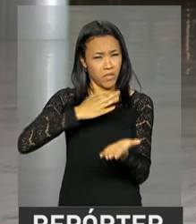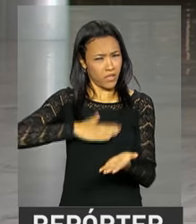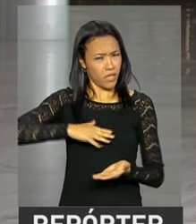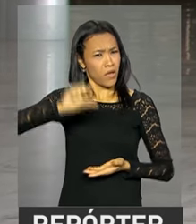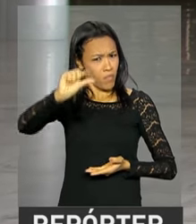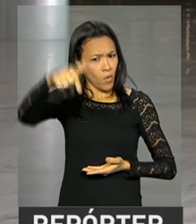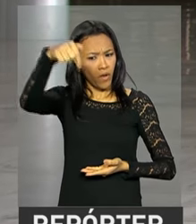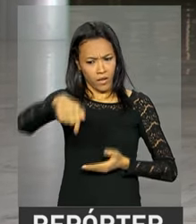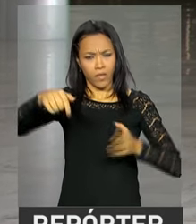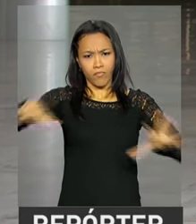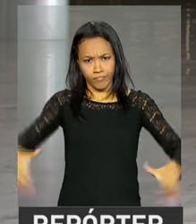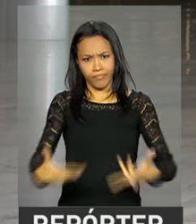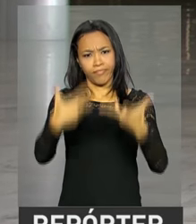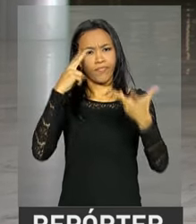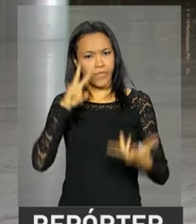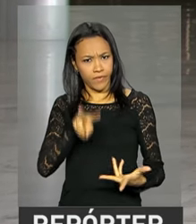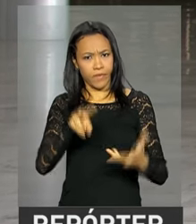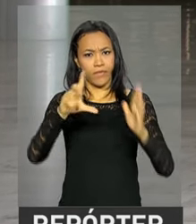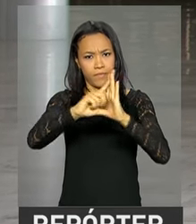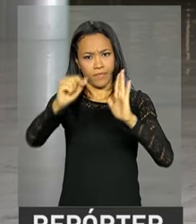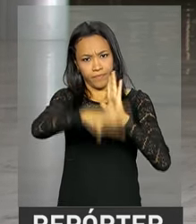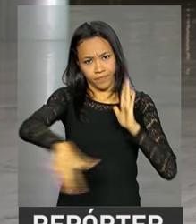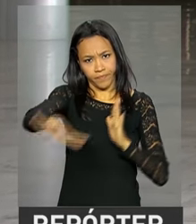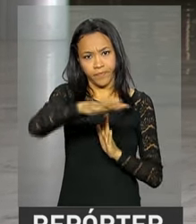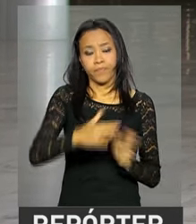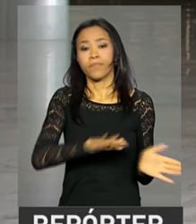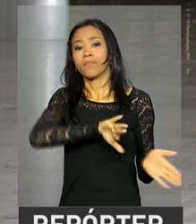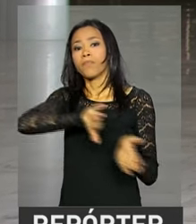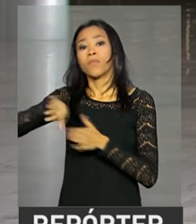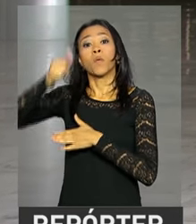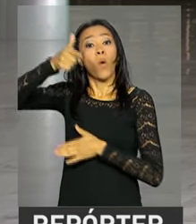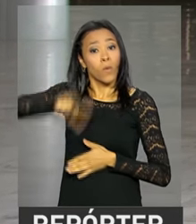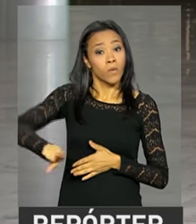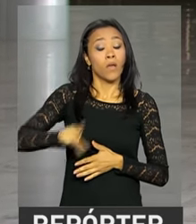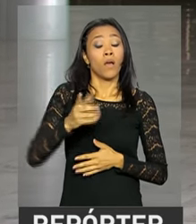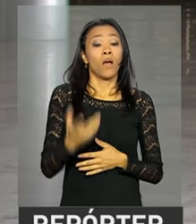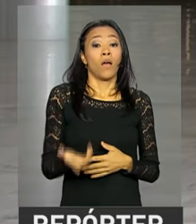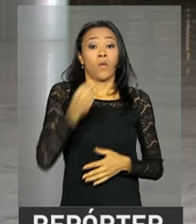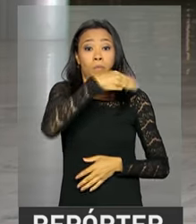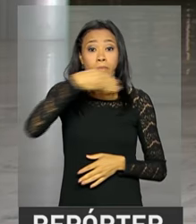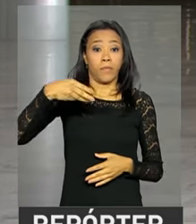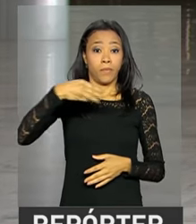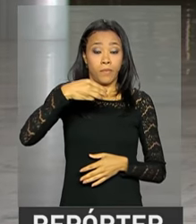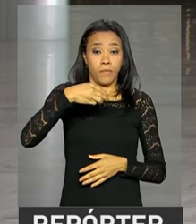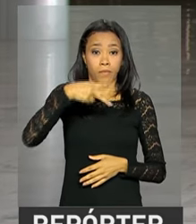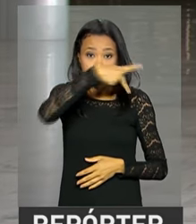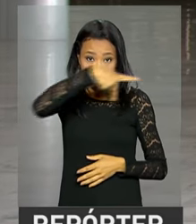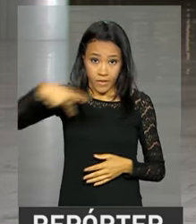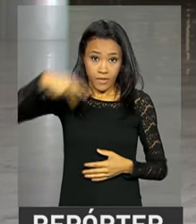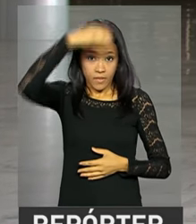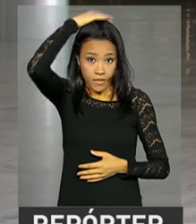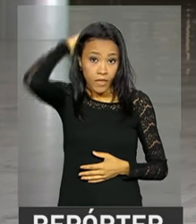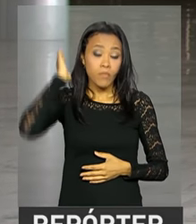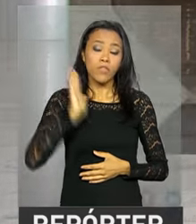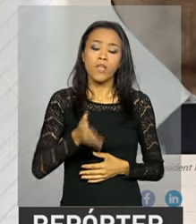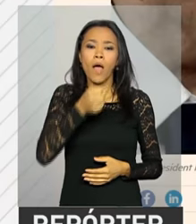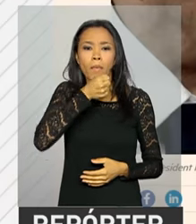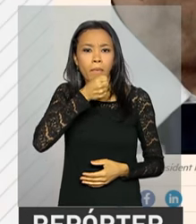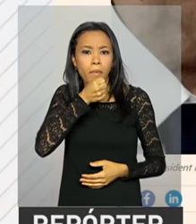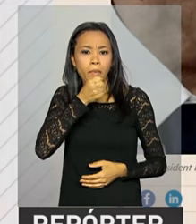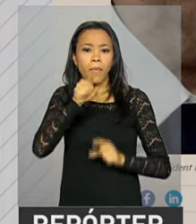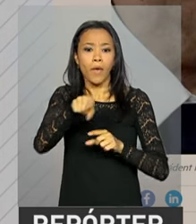pouco aqui no Palácio do Planalto. E Leandro, o presidente Michel Temer, ele concedeu uma entrevista ao jornal